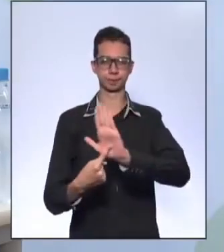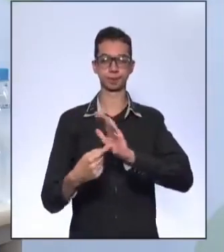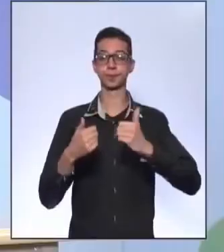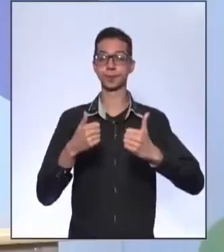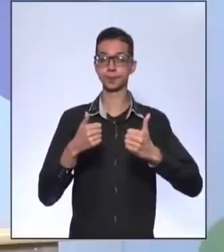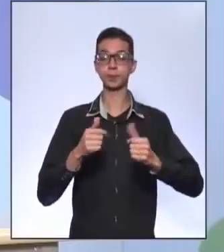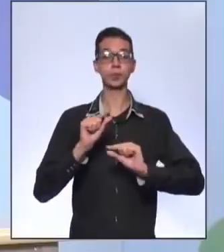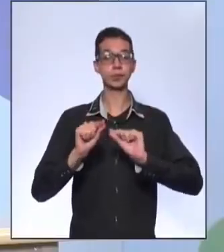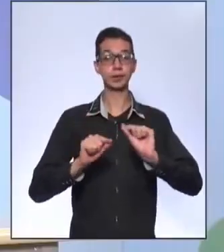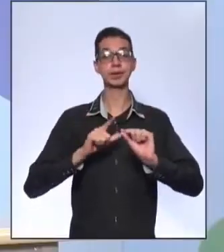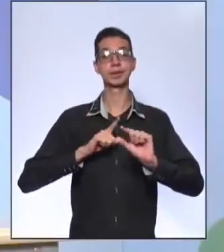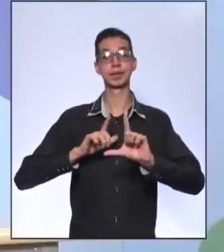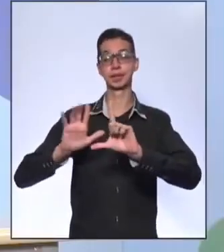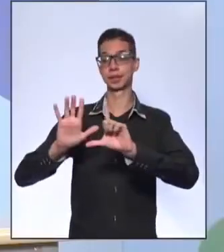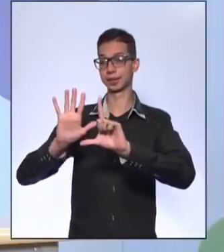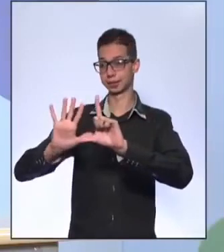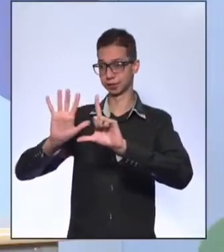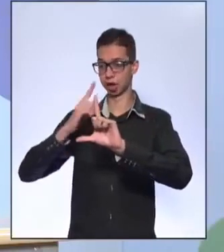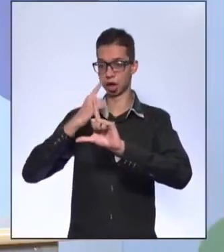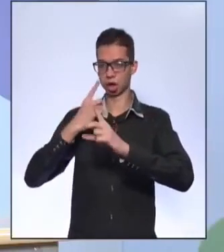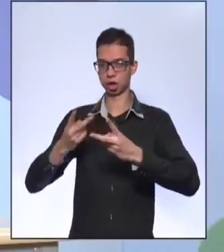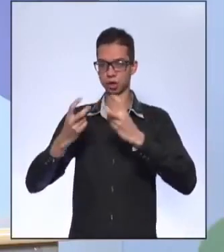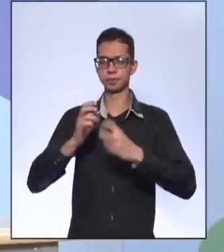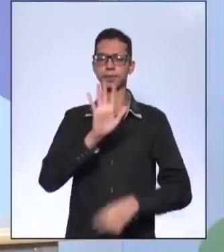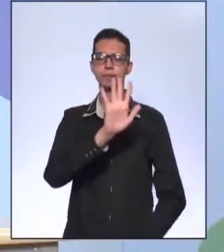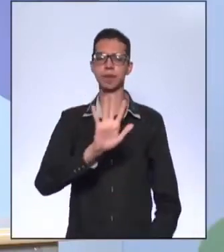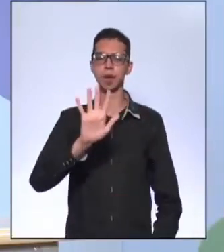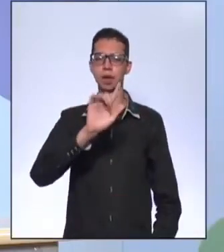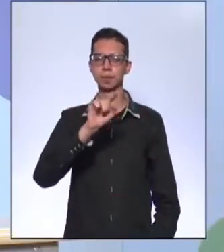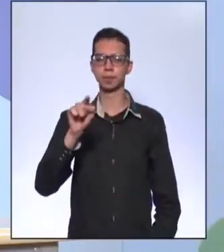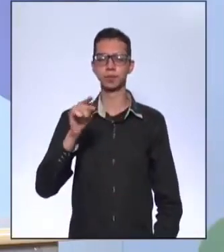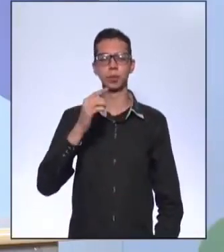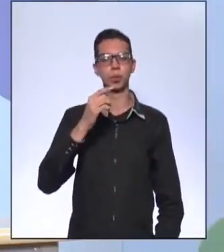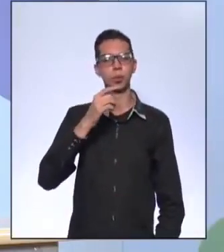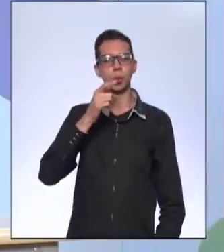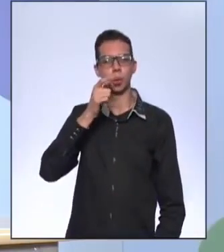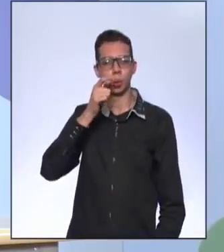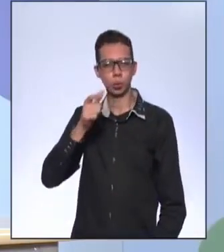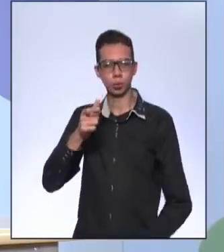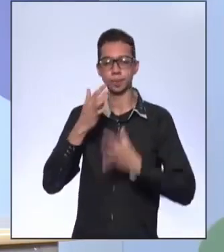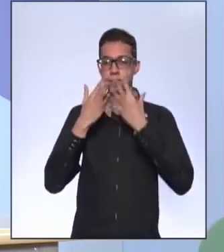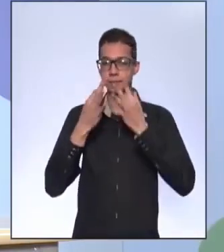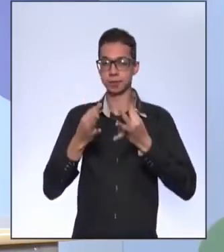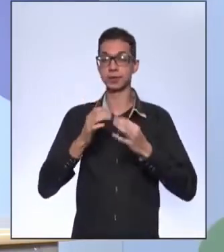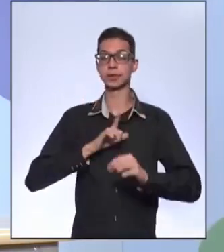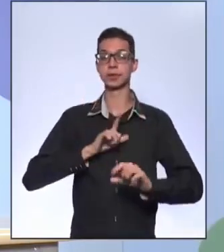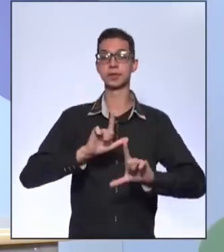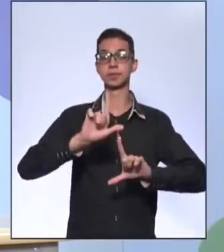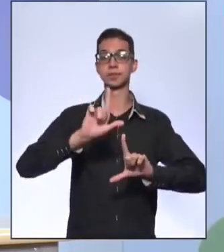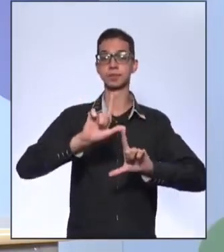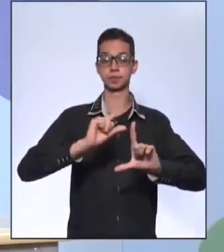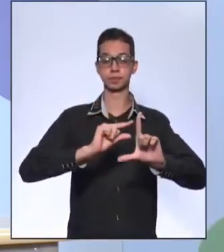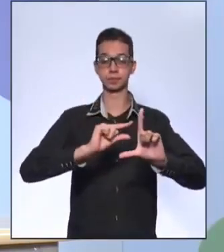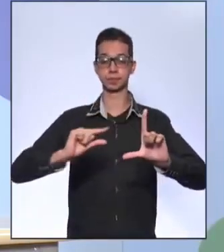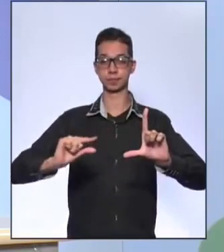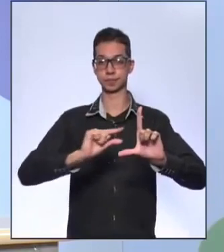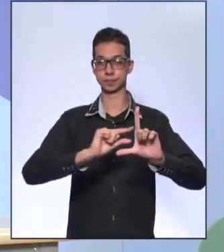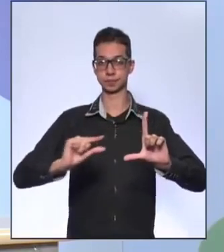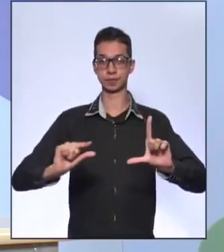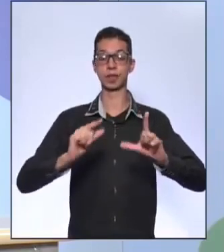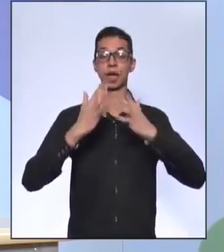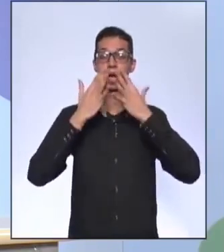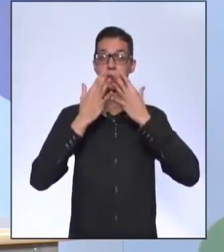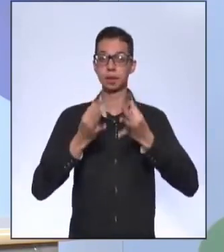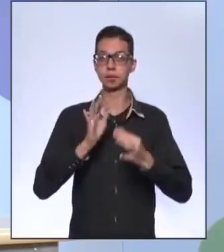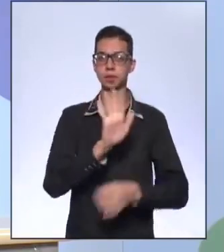mesmo então vai aparecer na tela para vocês o mapa para vocês observarem nós temos uma legenda desse mapa é muito importante que